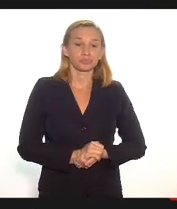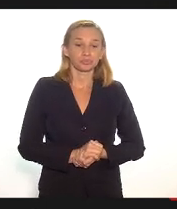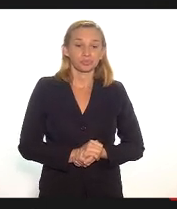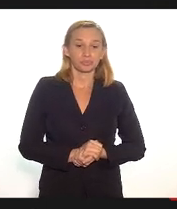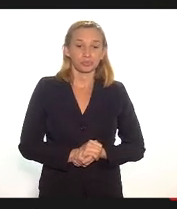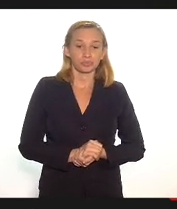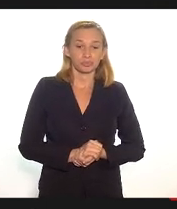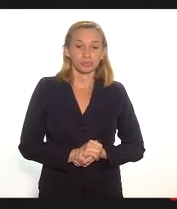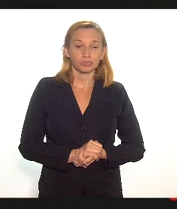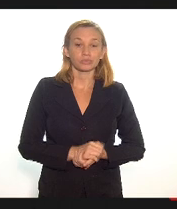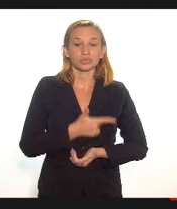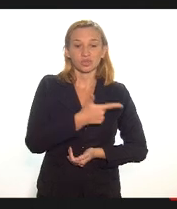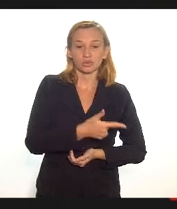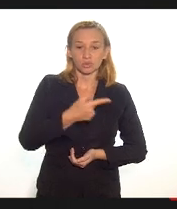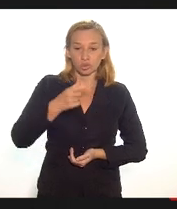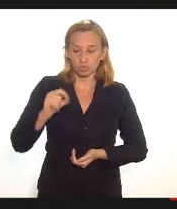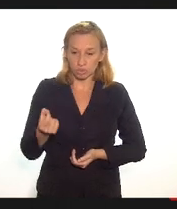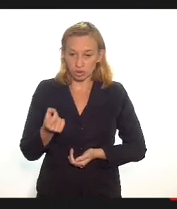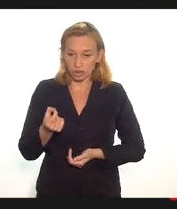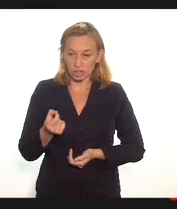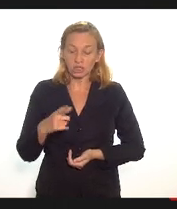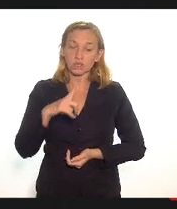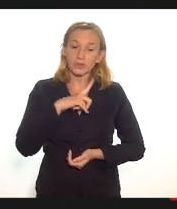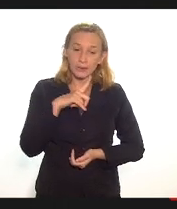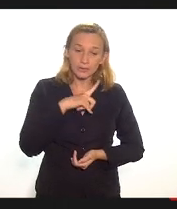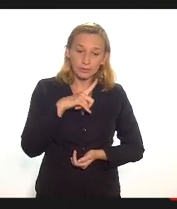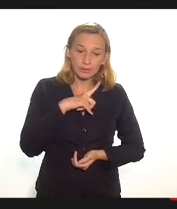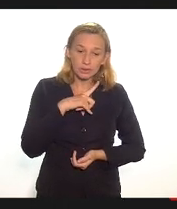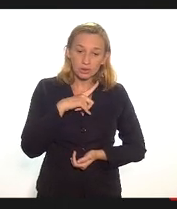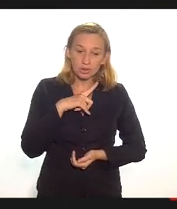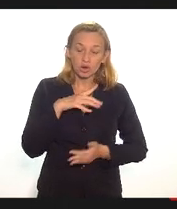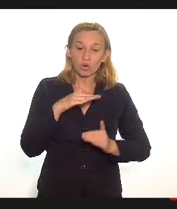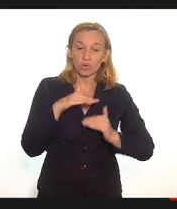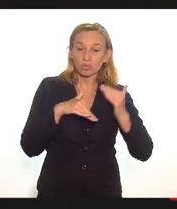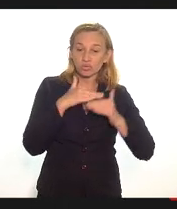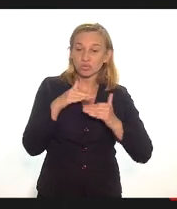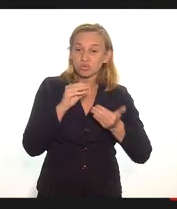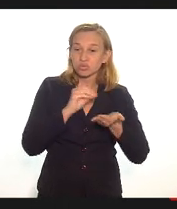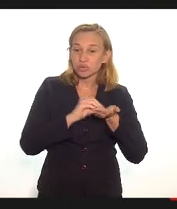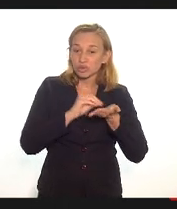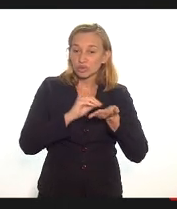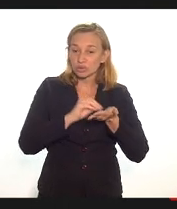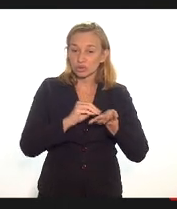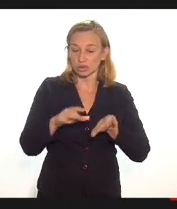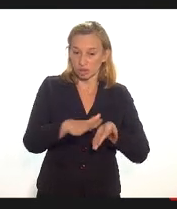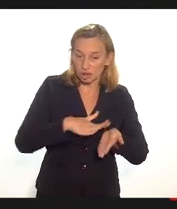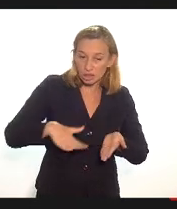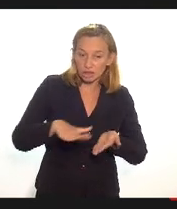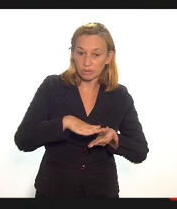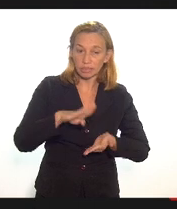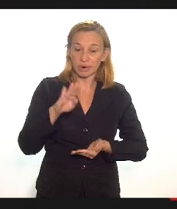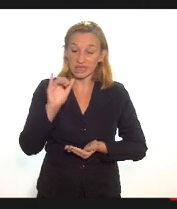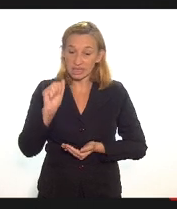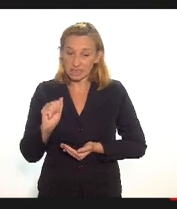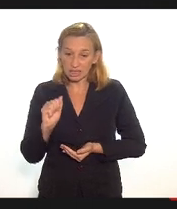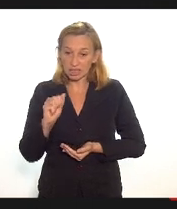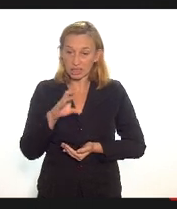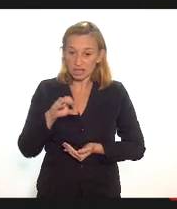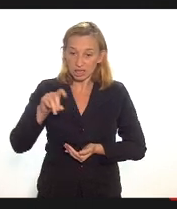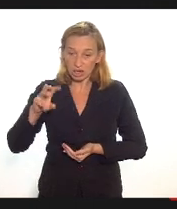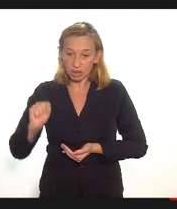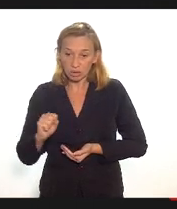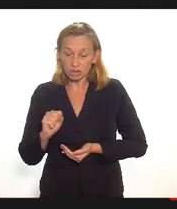da, depois de 2010, houve um desenvolvimento de campos na bacia de Campos que se chamou